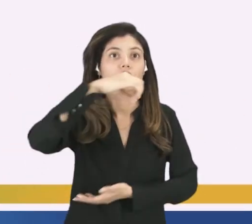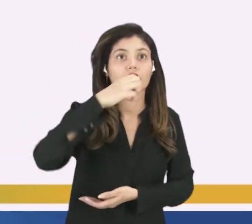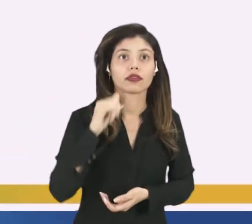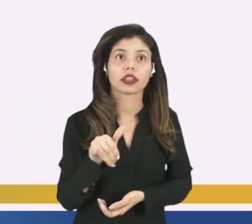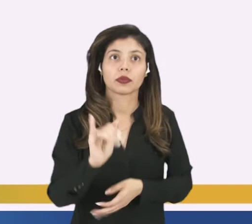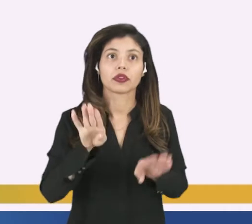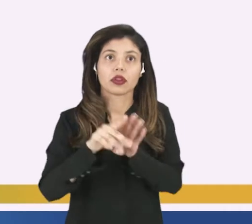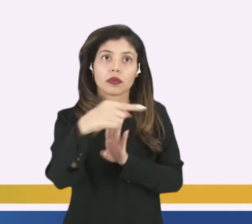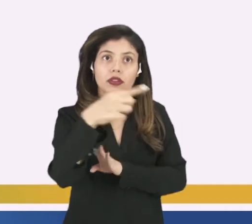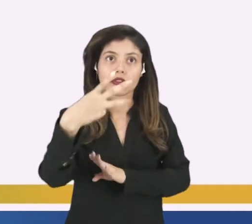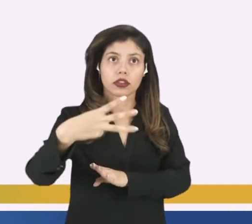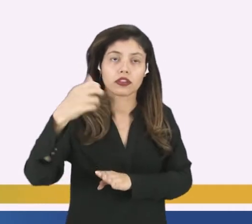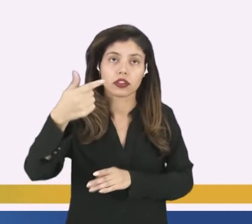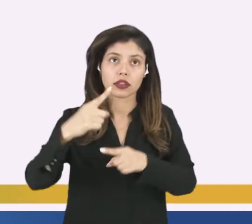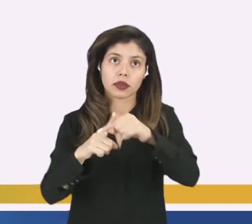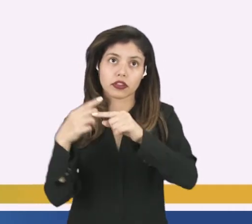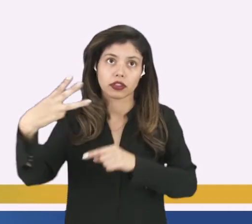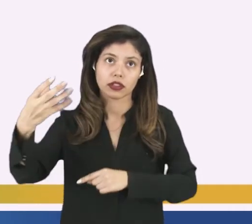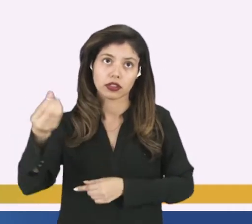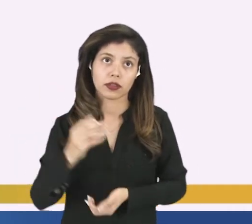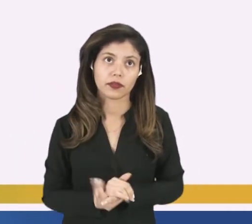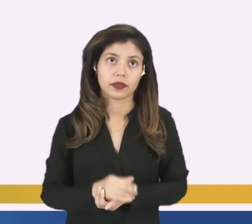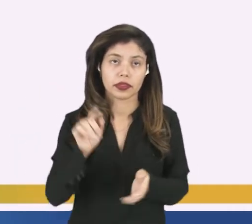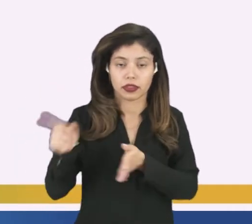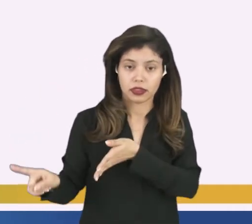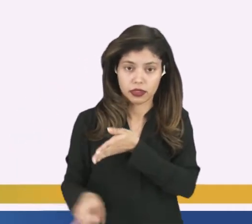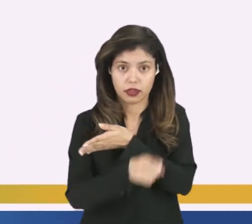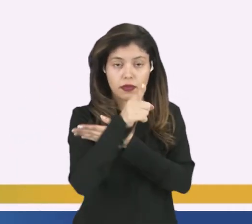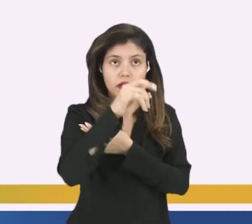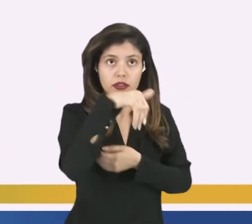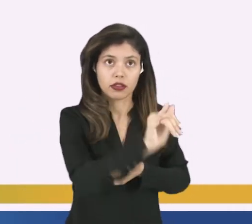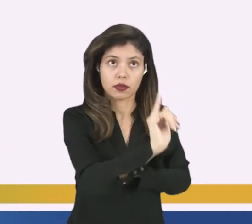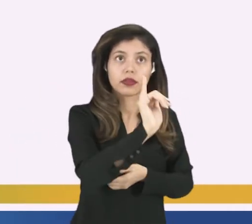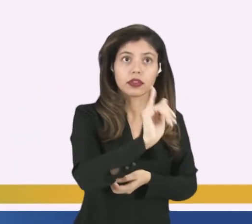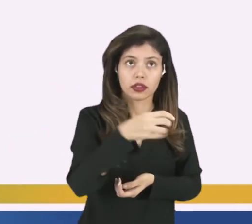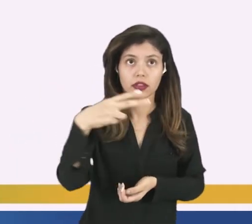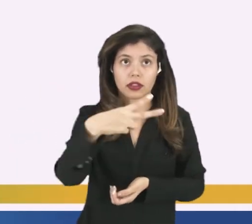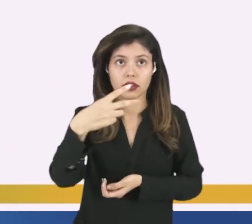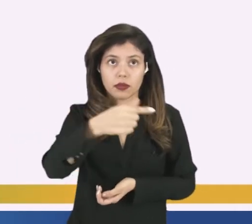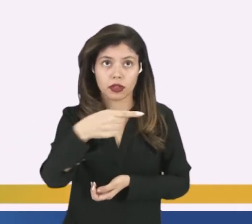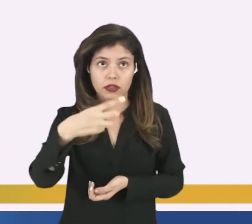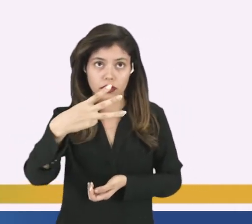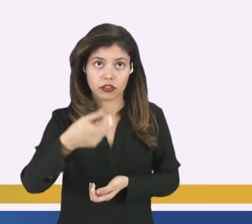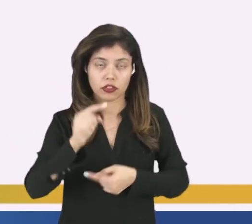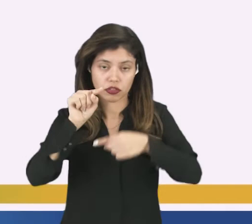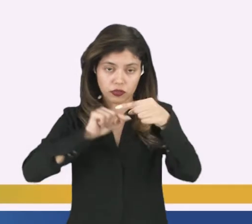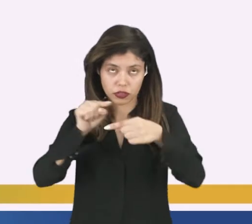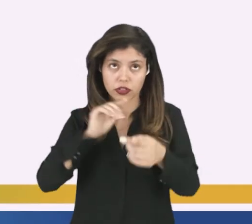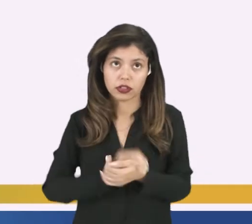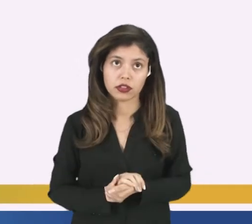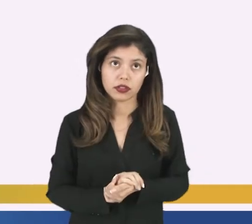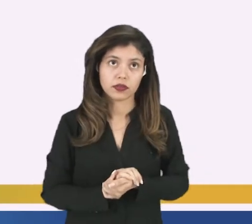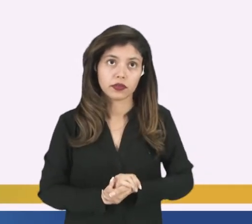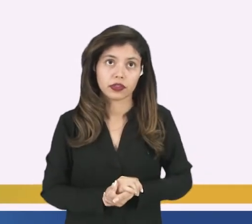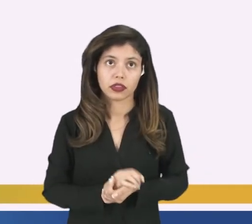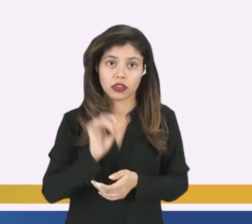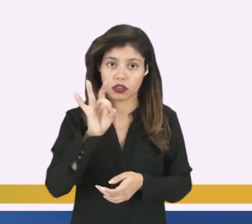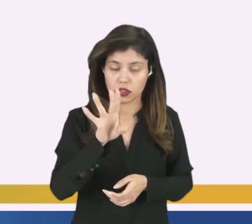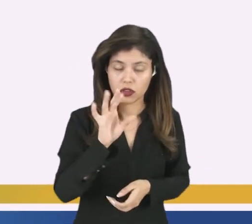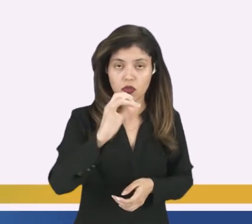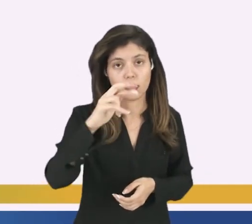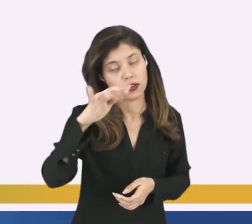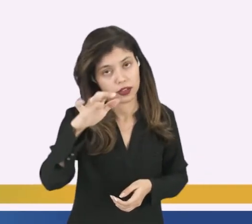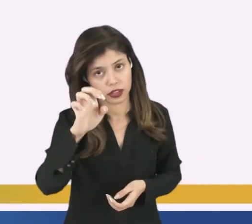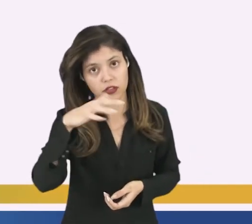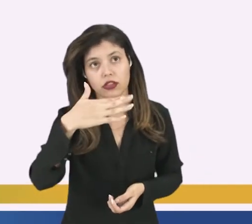ficar 9y igual a menos 3x mais 36, passa dividindo 9, tá? Simplifica aqui. Quem tiver do lado de